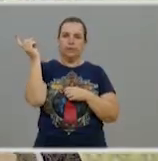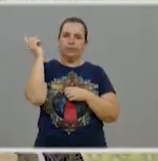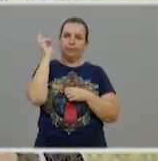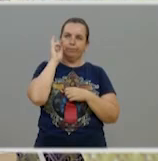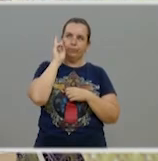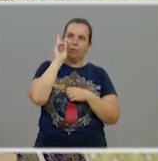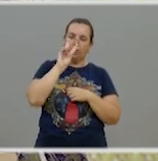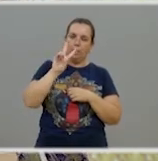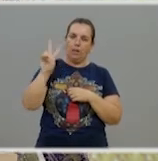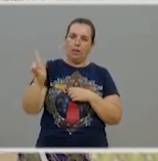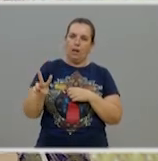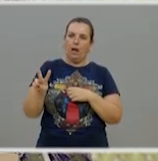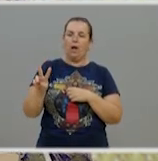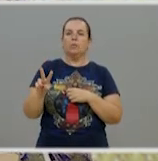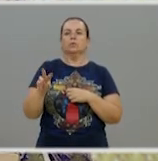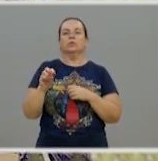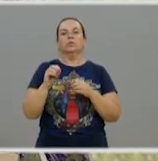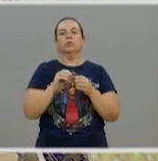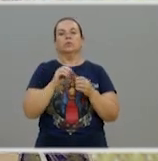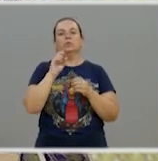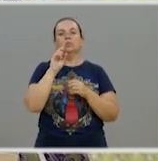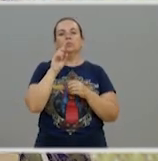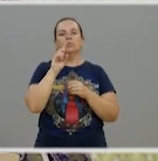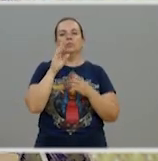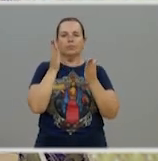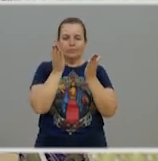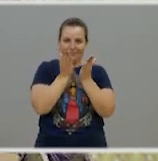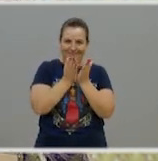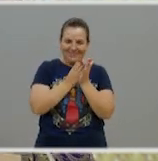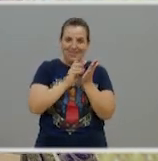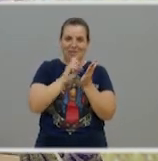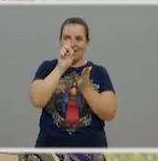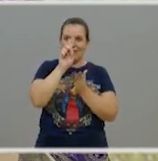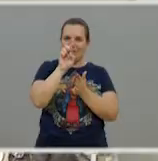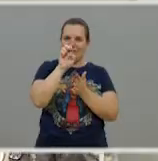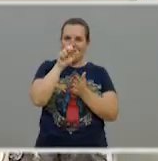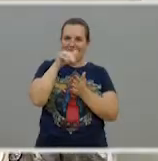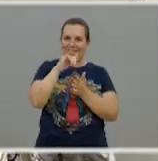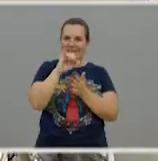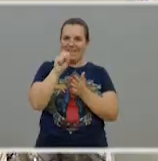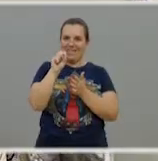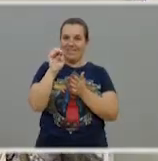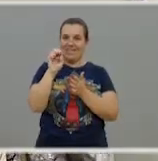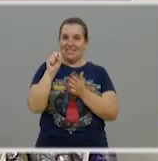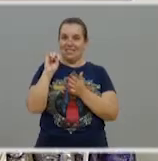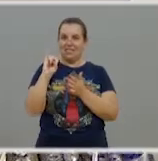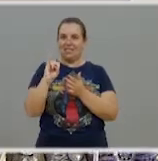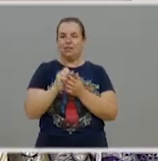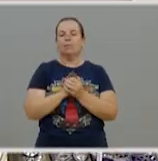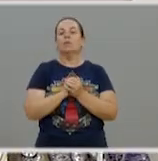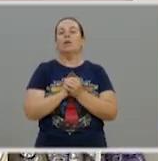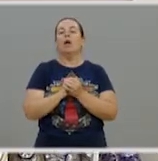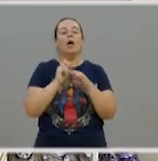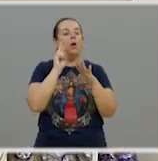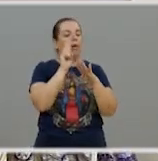plano criatural, Gênesis capítulo 2, versículo 13, cultivar e